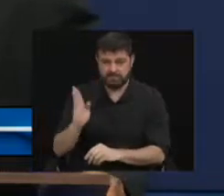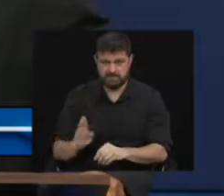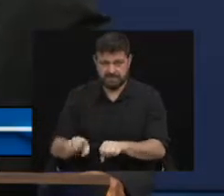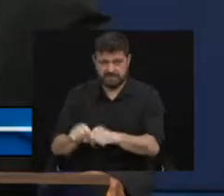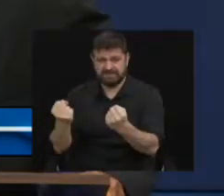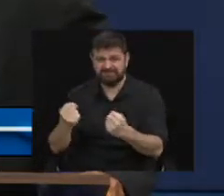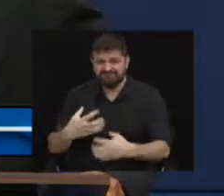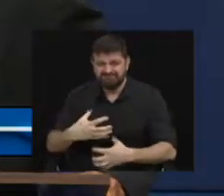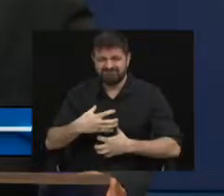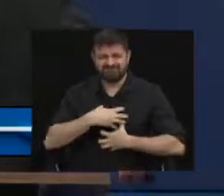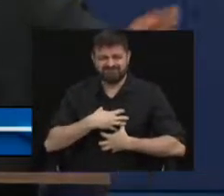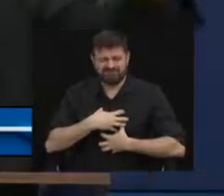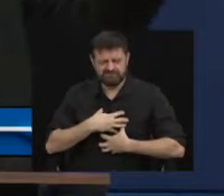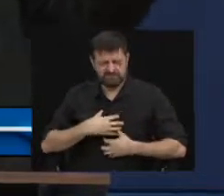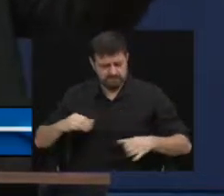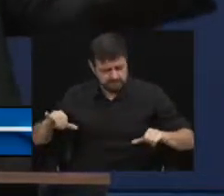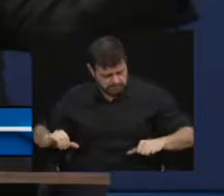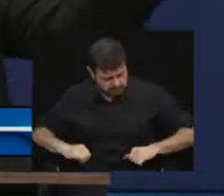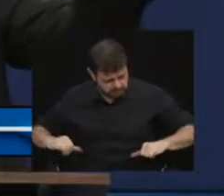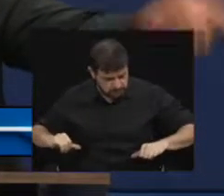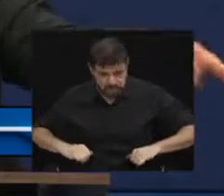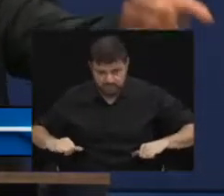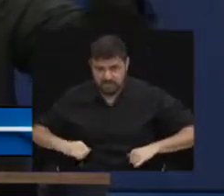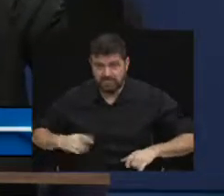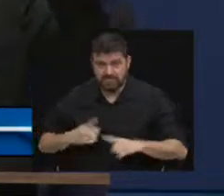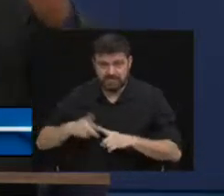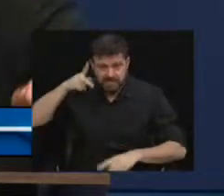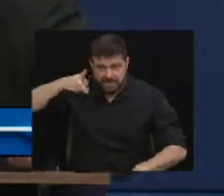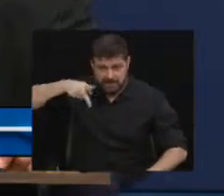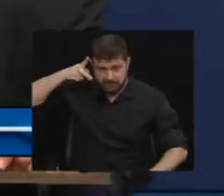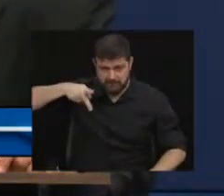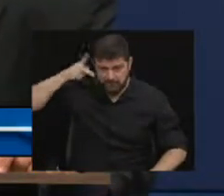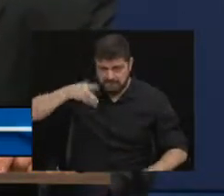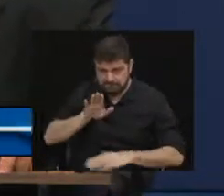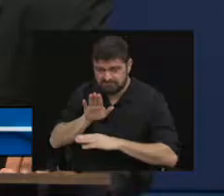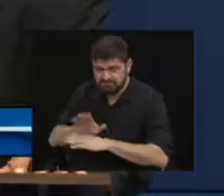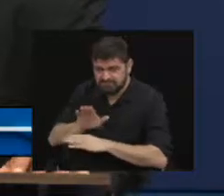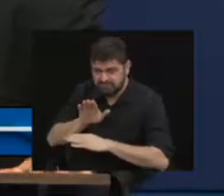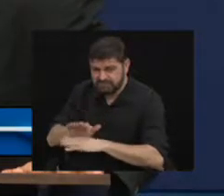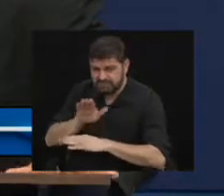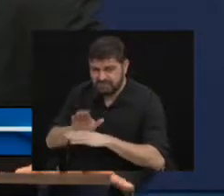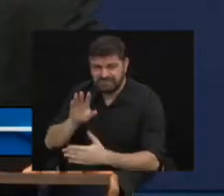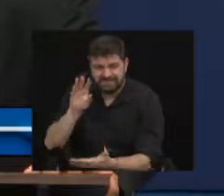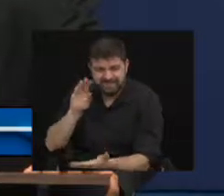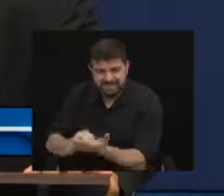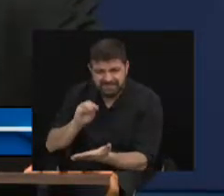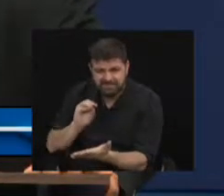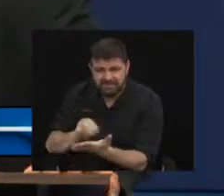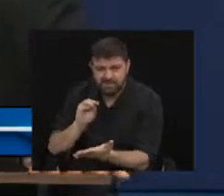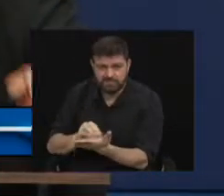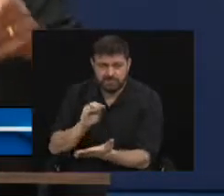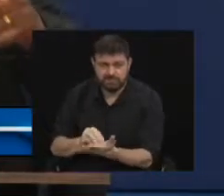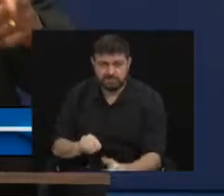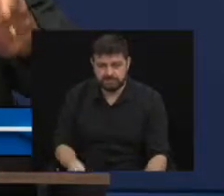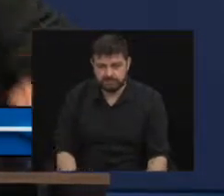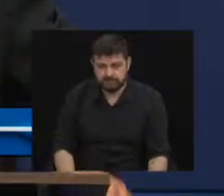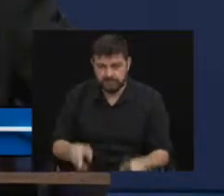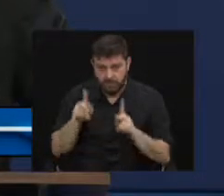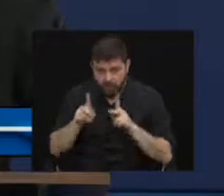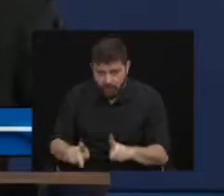fala, eu perdi meu emprego, e não tem opção. E não tem opção. Por isso, esse vereador, sentindo isso